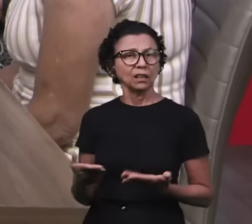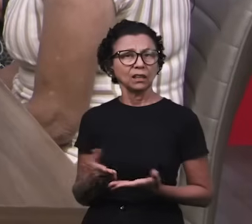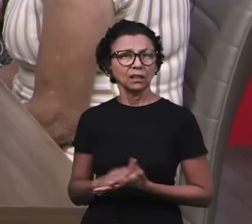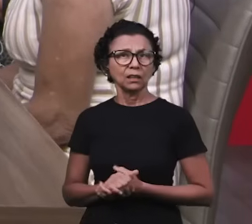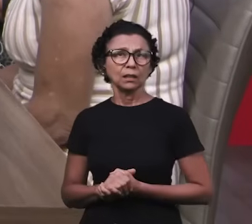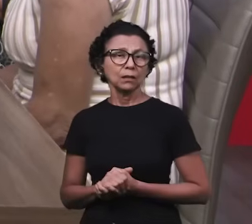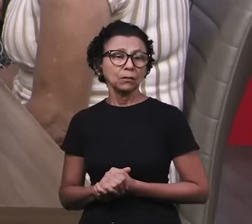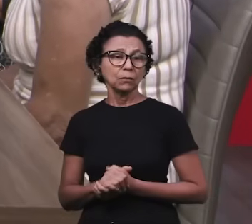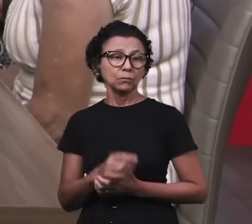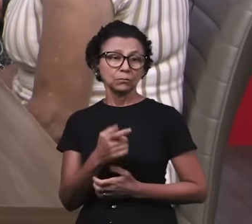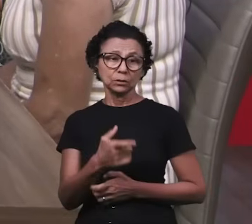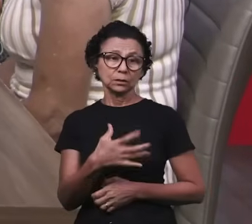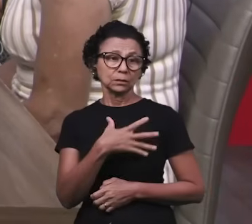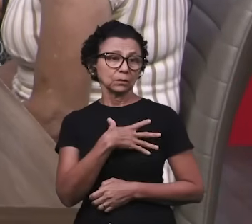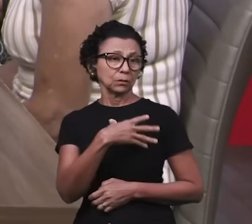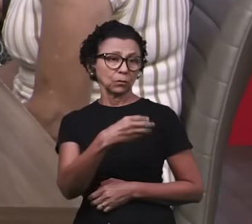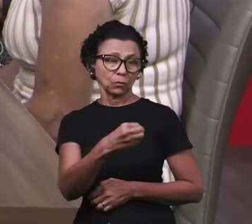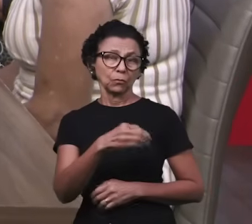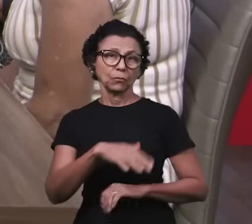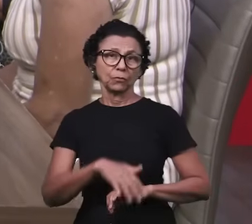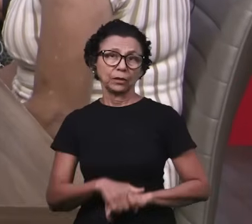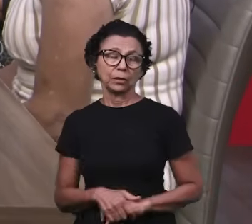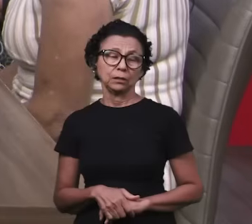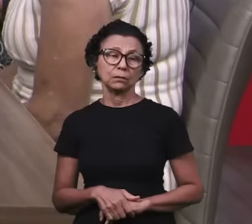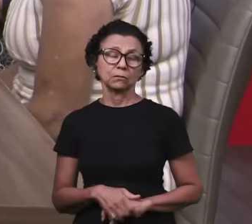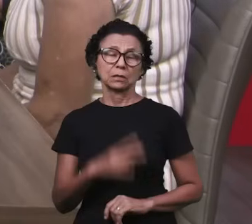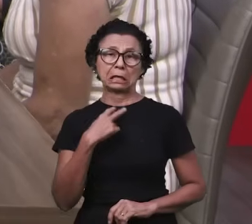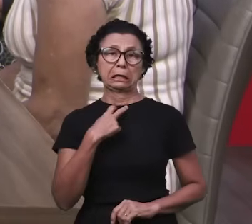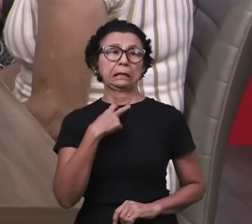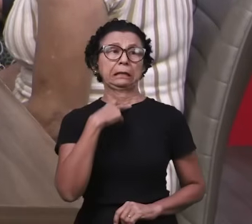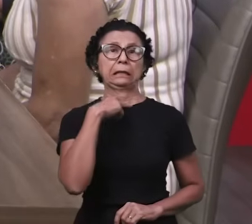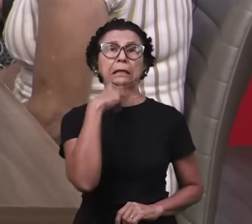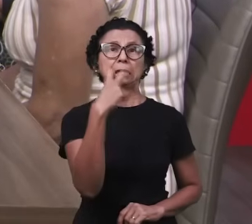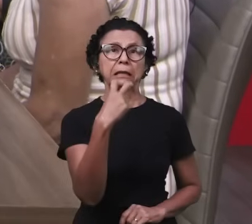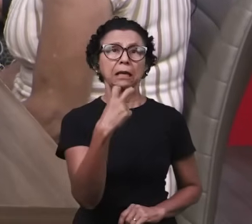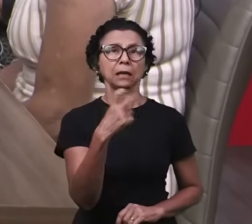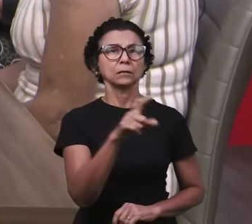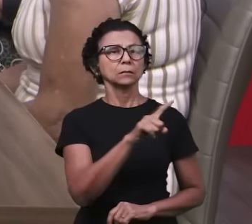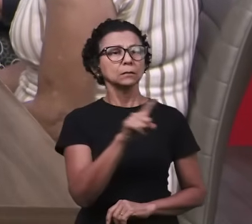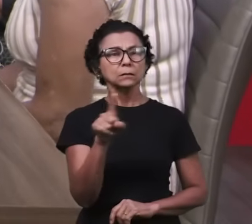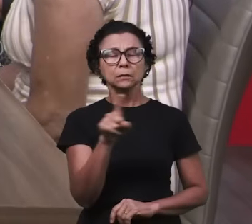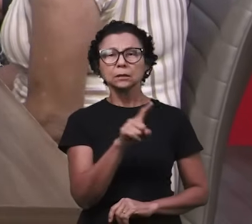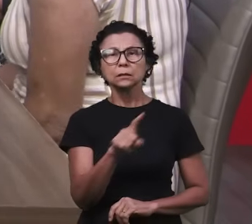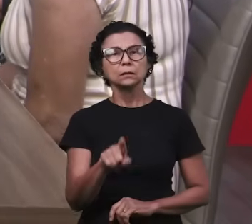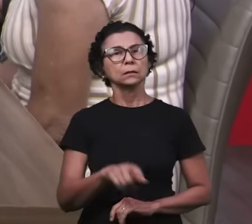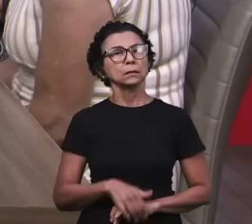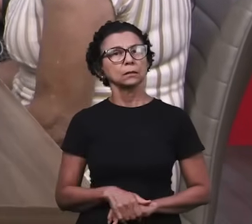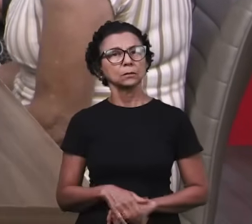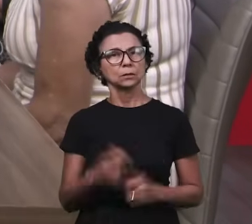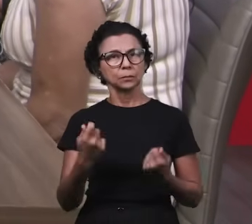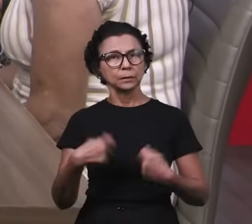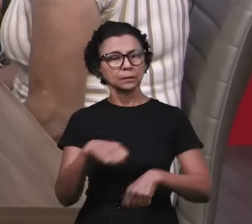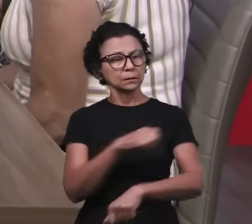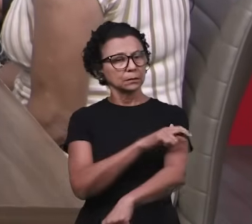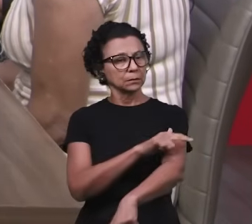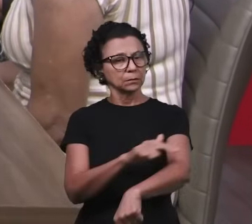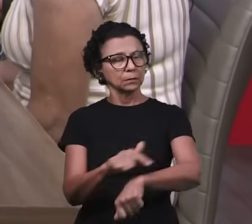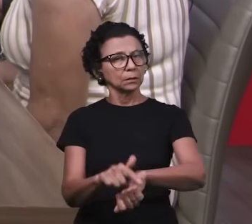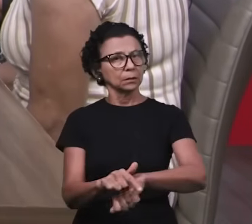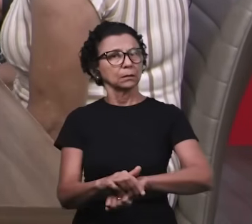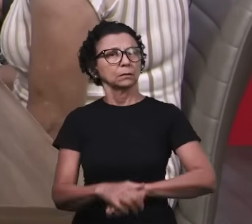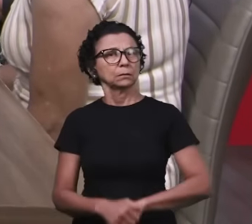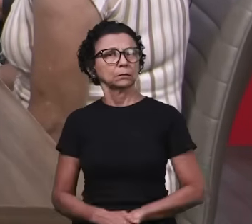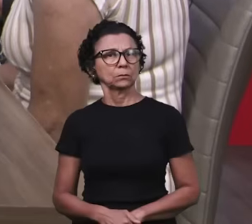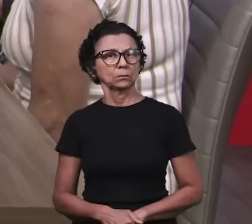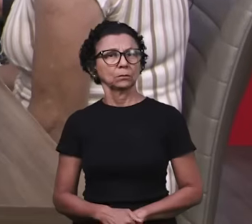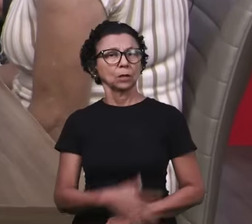filho, até conversar com o outro em voz alta, não tem amor nenhum, tem que ter uma educação. Com o filho, então, porque está em